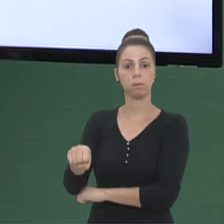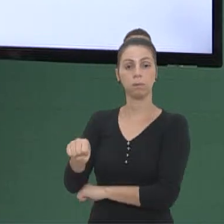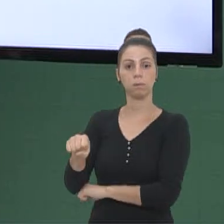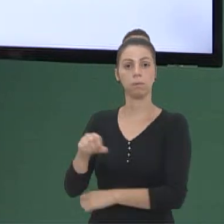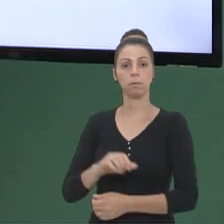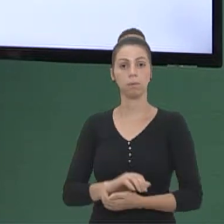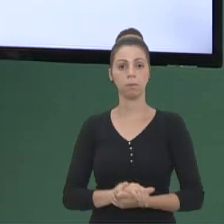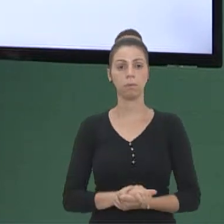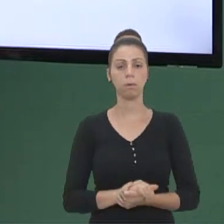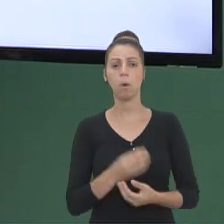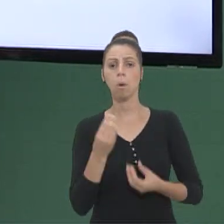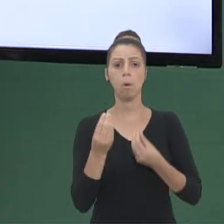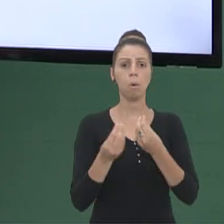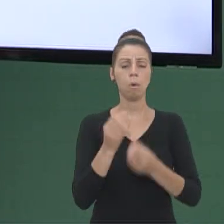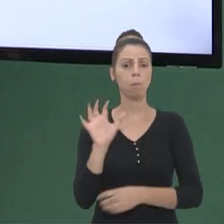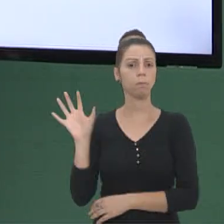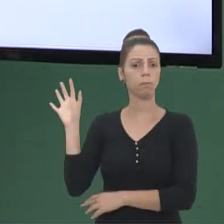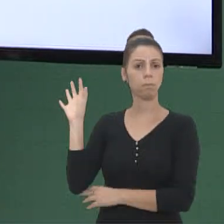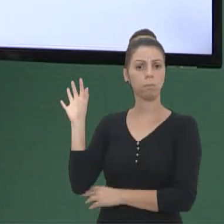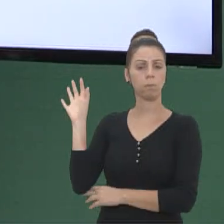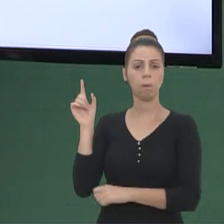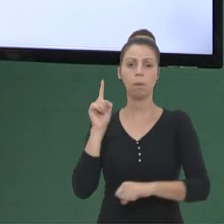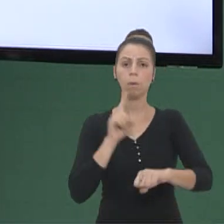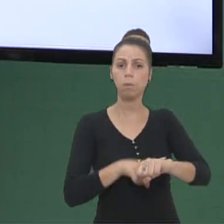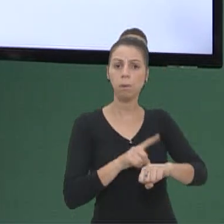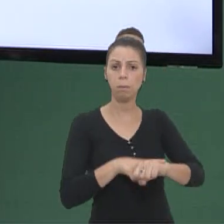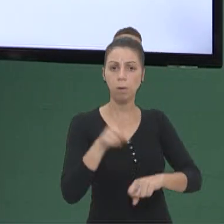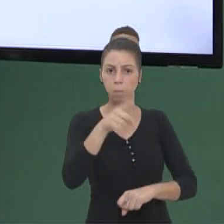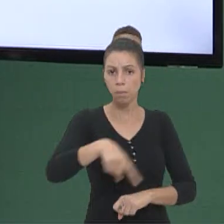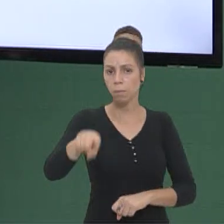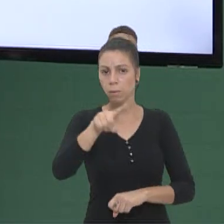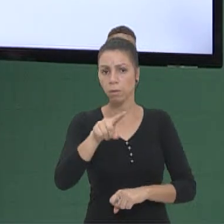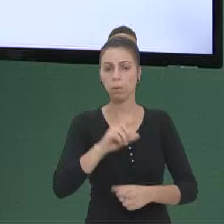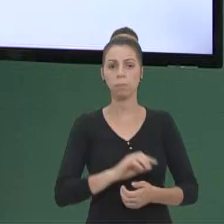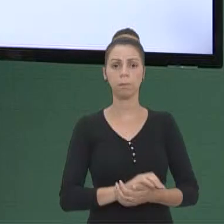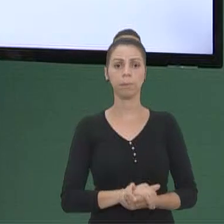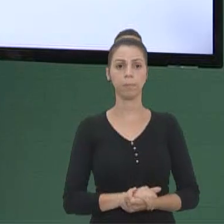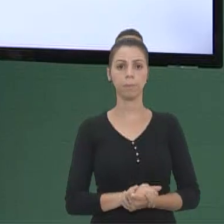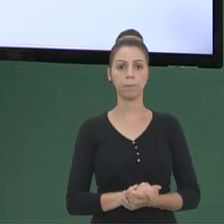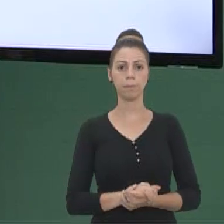afirmativo. Como ficaria? Vou dar um tempo.